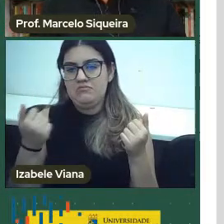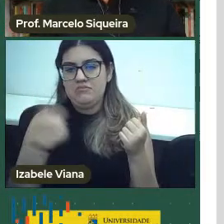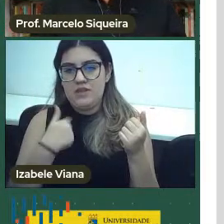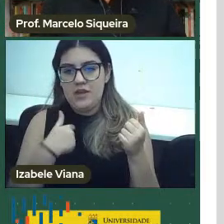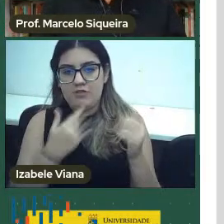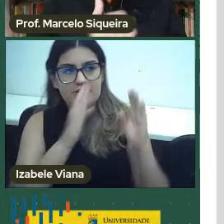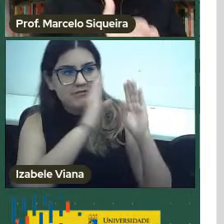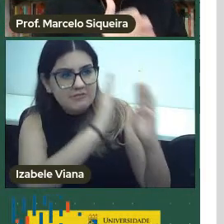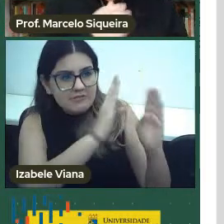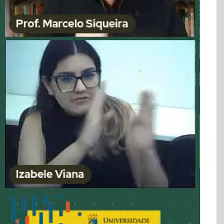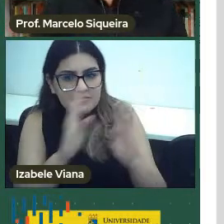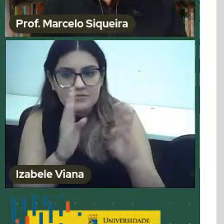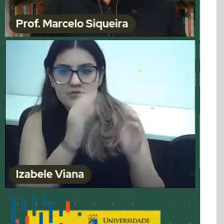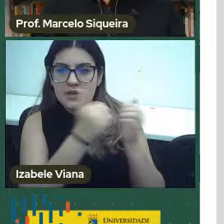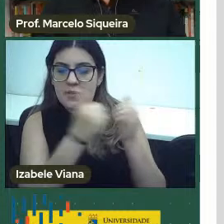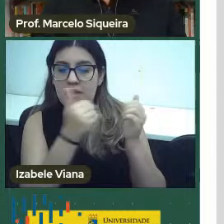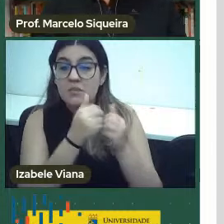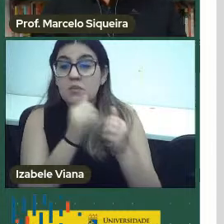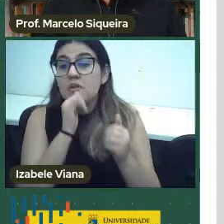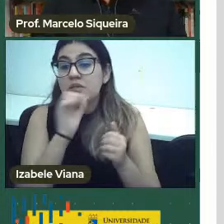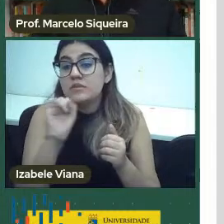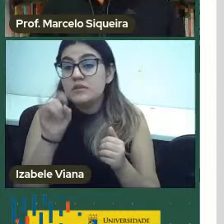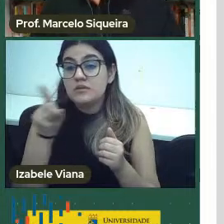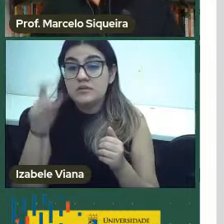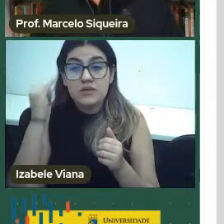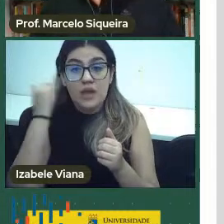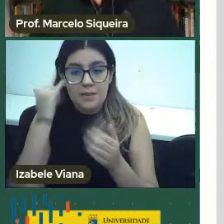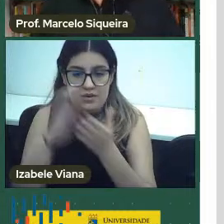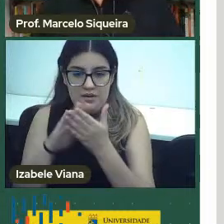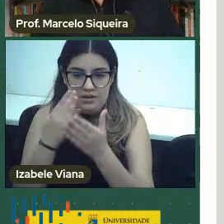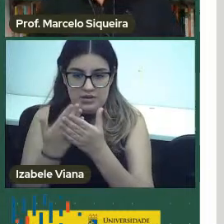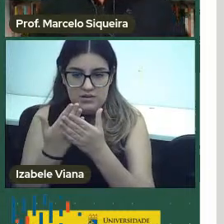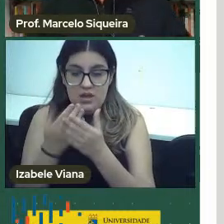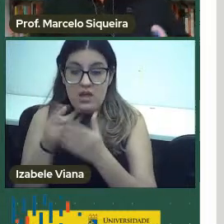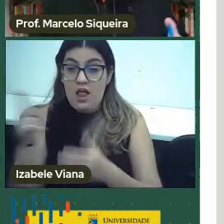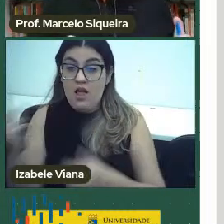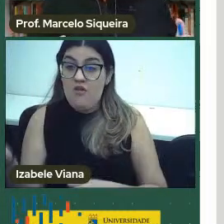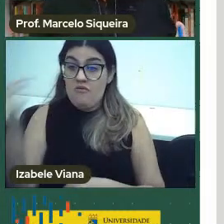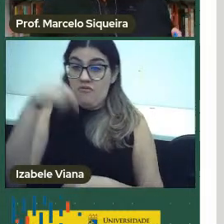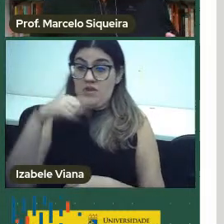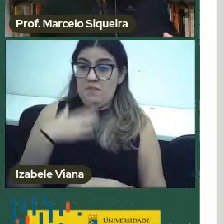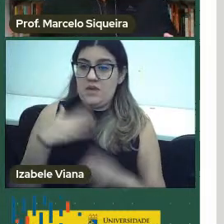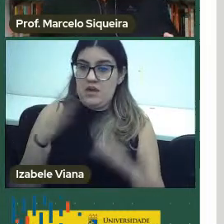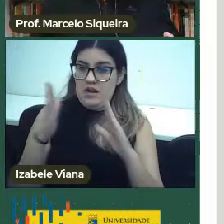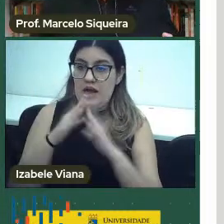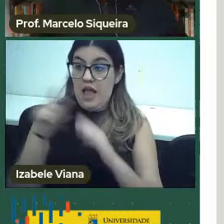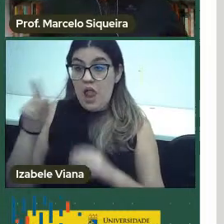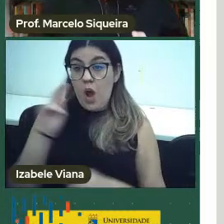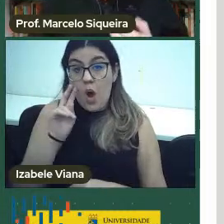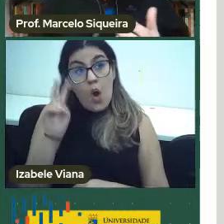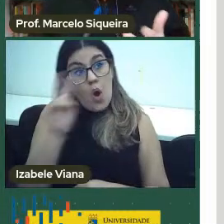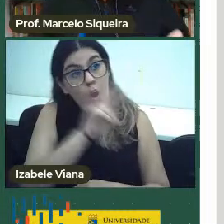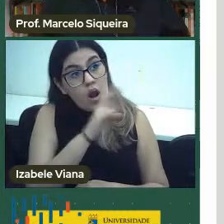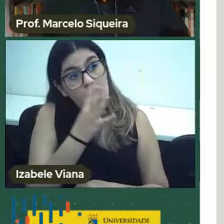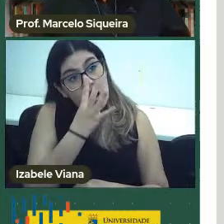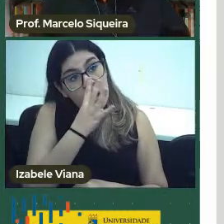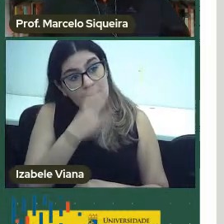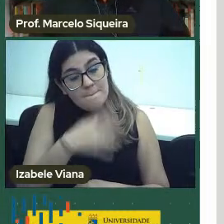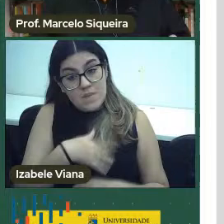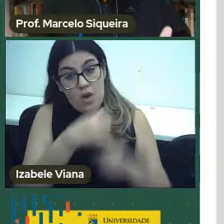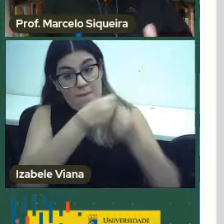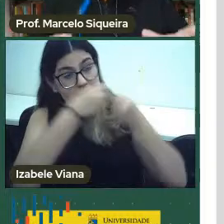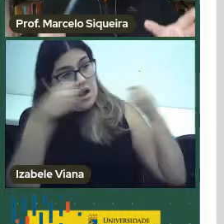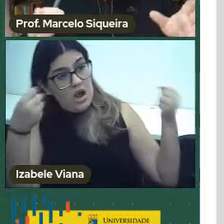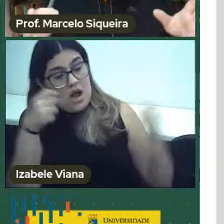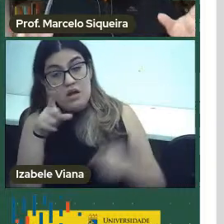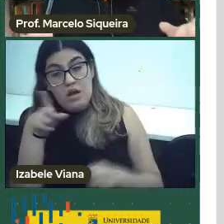seja, se a Isabelle, que está aqui com a gente, viesse aqui na minha casa e olhasse o meu armário, ela iria ver,